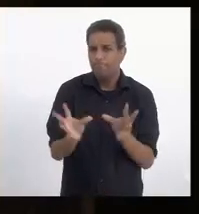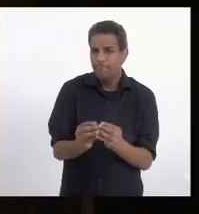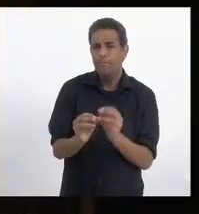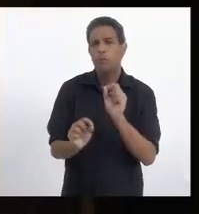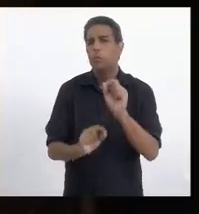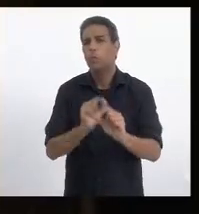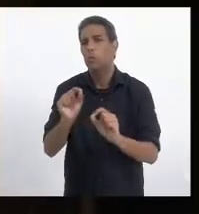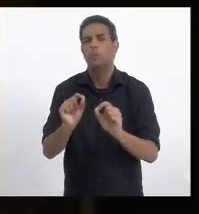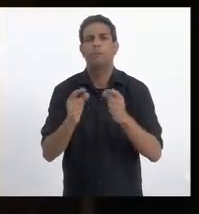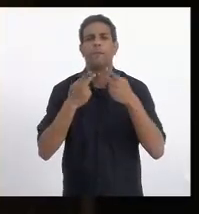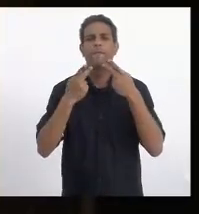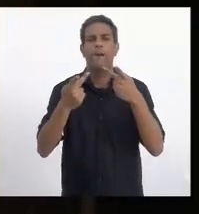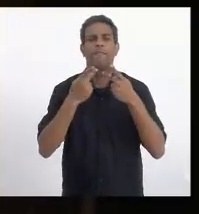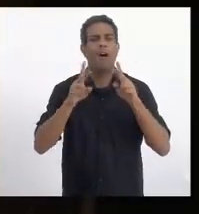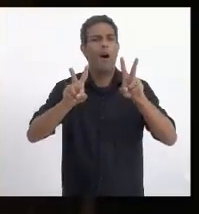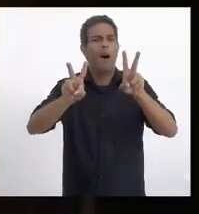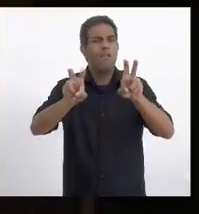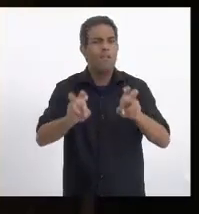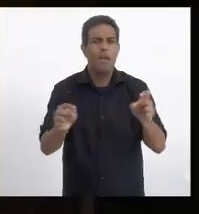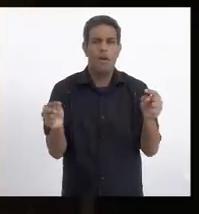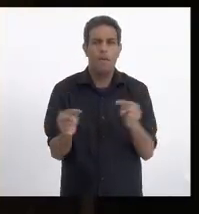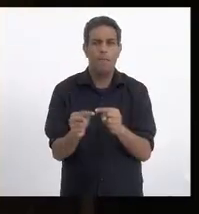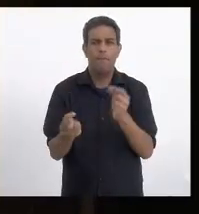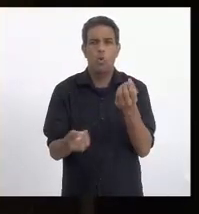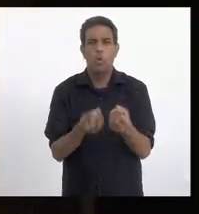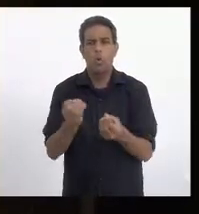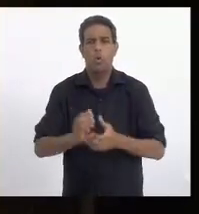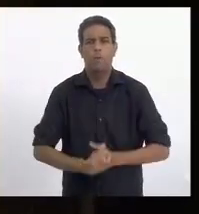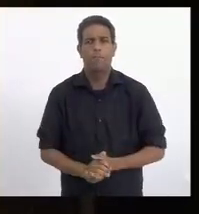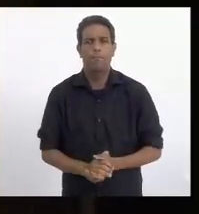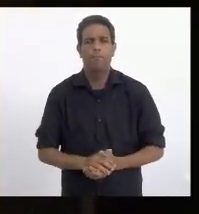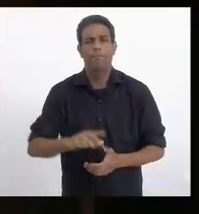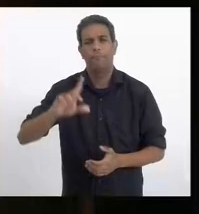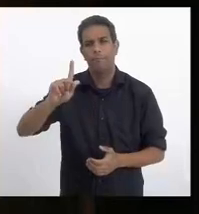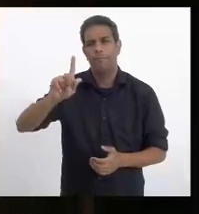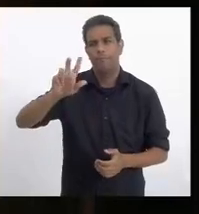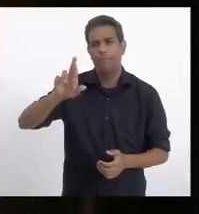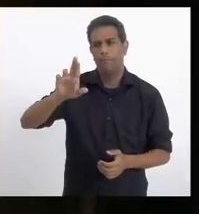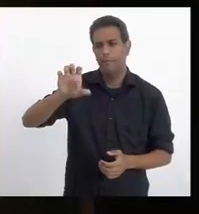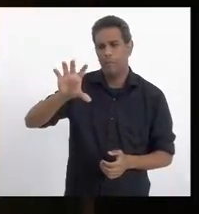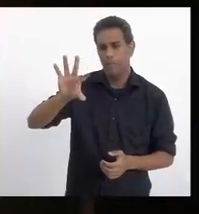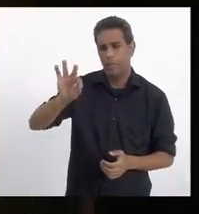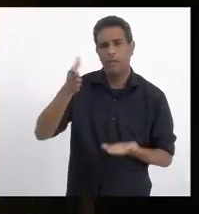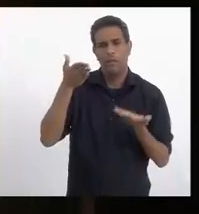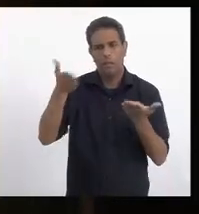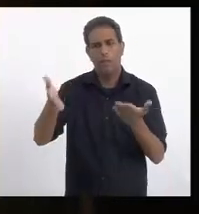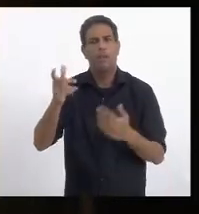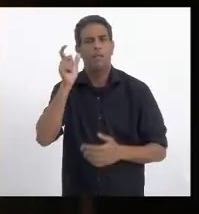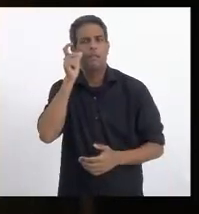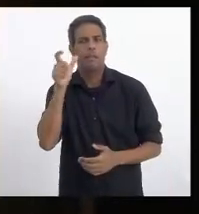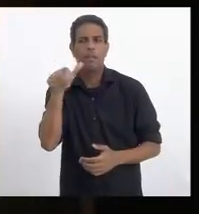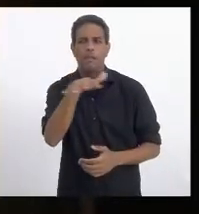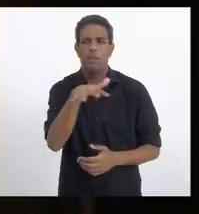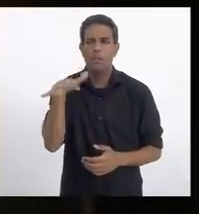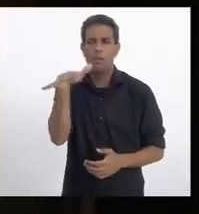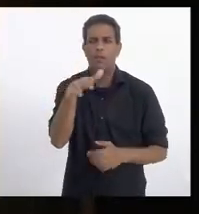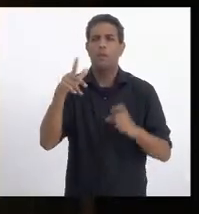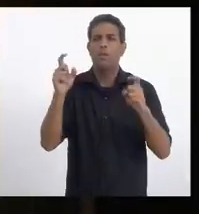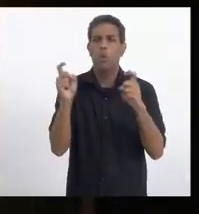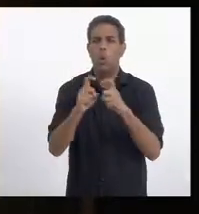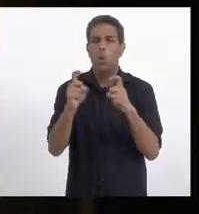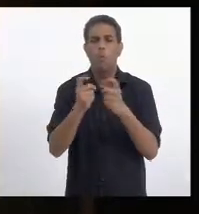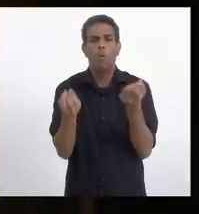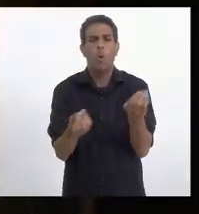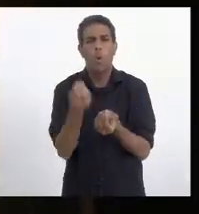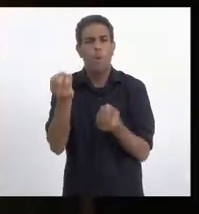é para falar também a questão da da Gretchen Deputado Eu também acho pertinente que ela seja